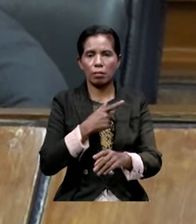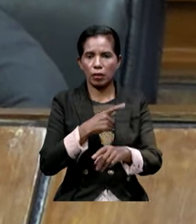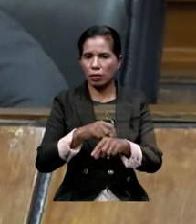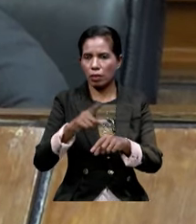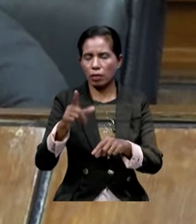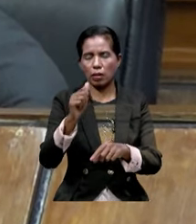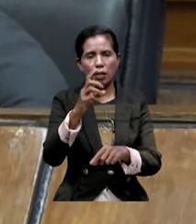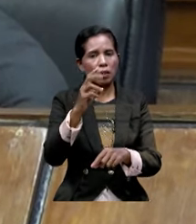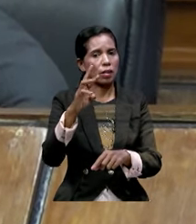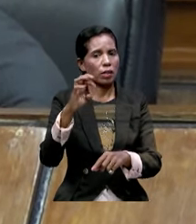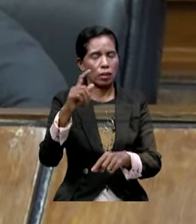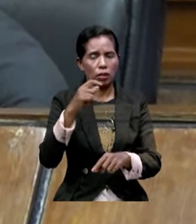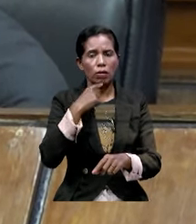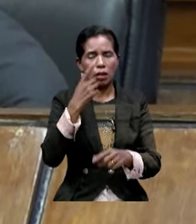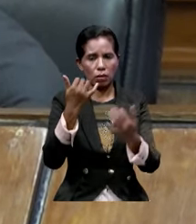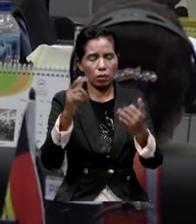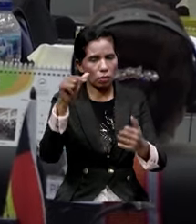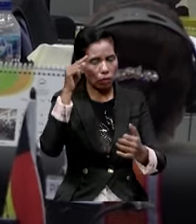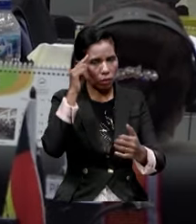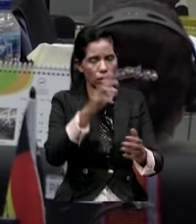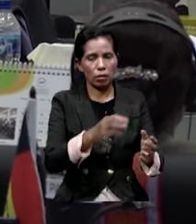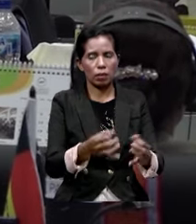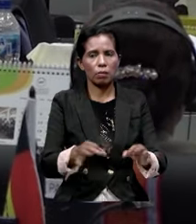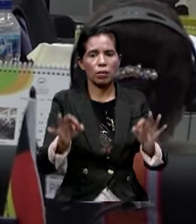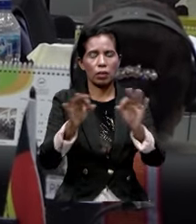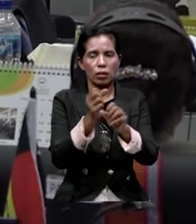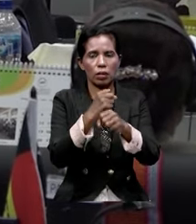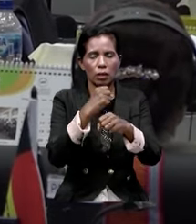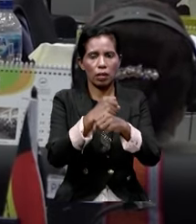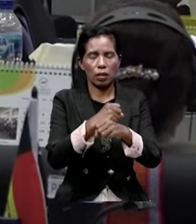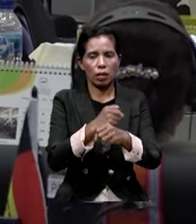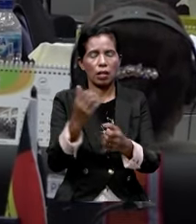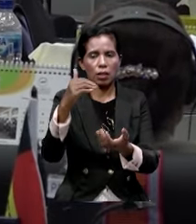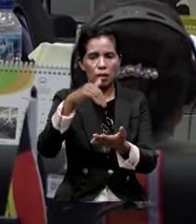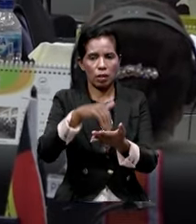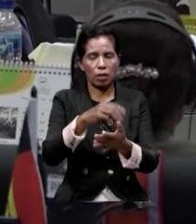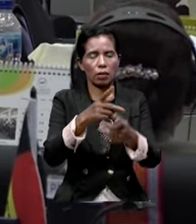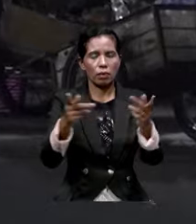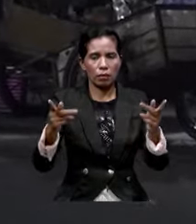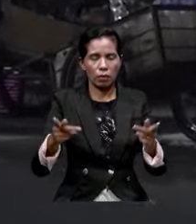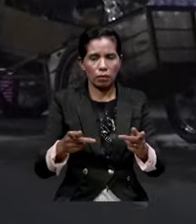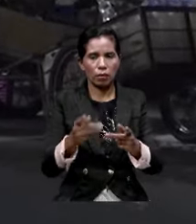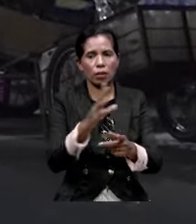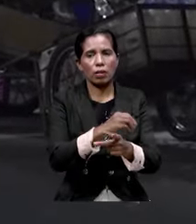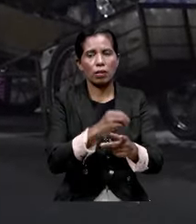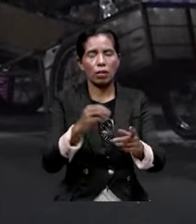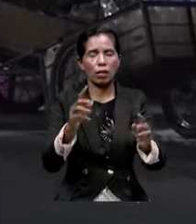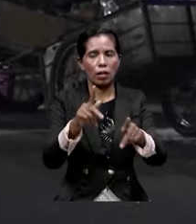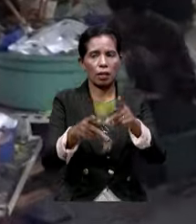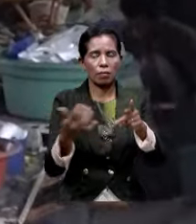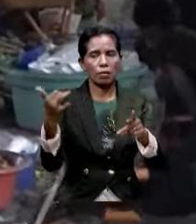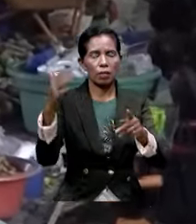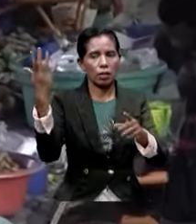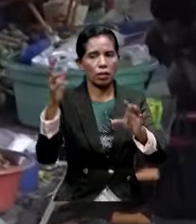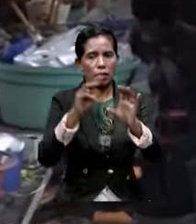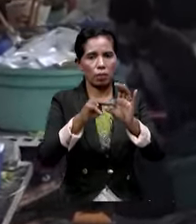Togo da Costa Teten, dadão ne governo ni a prioridade, makhalo reorganiza são ba alocação negociante sire iha